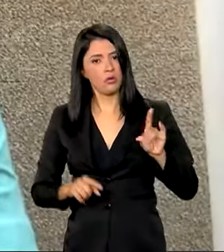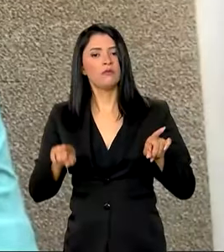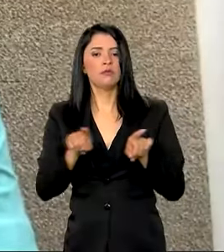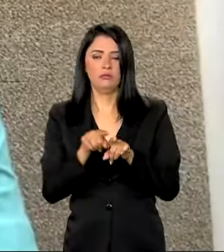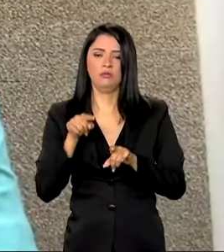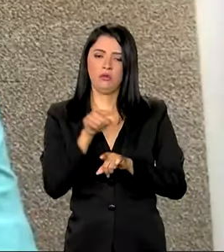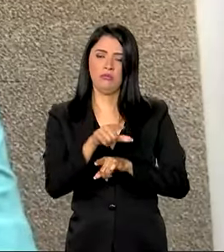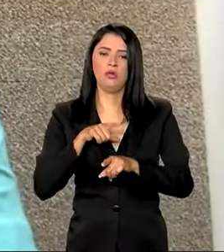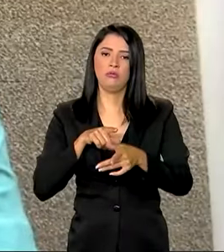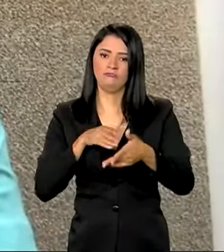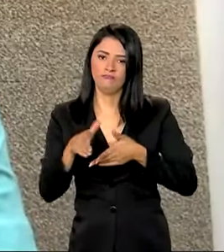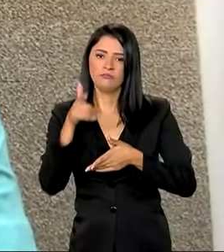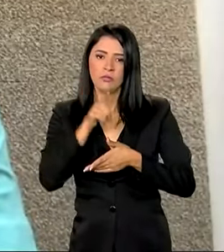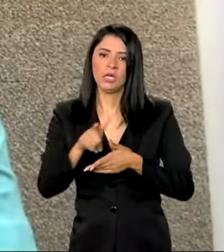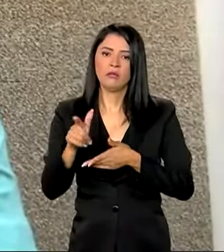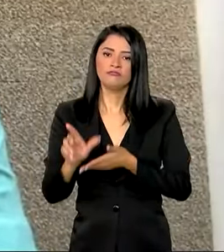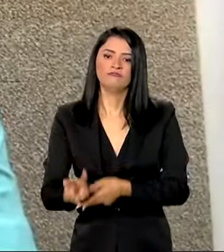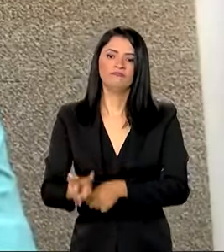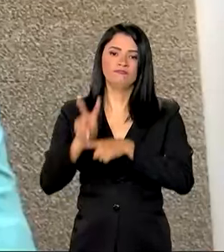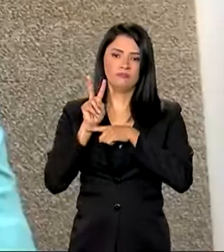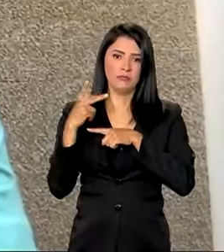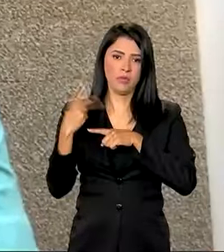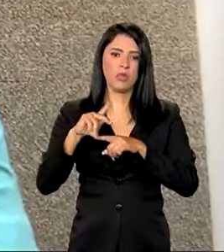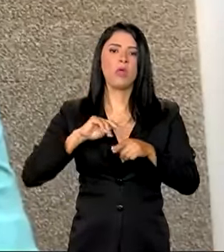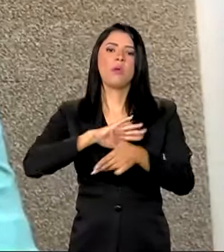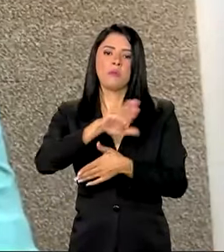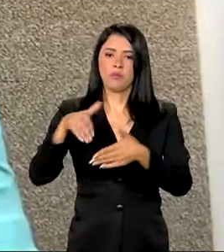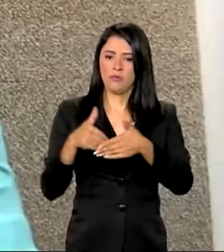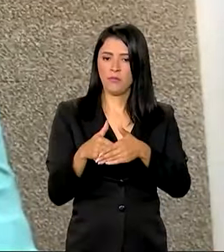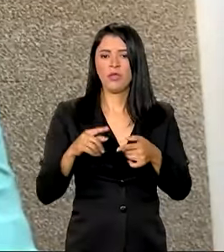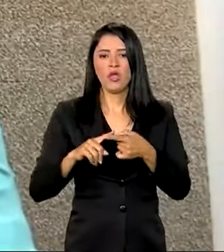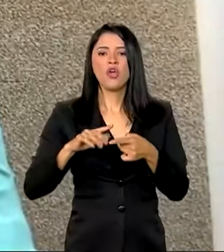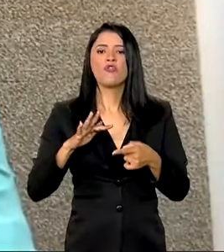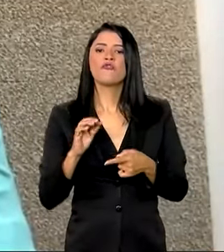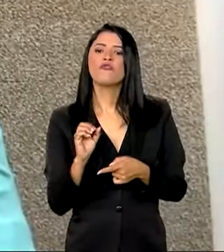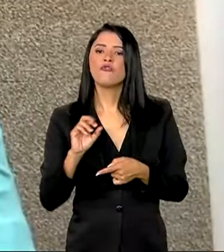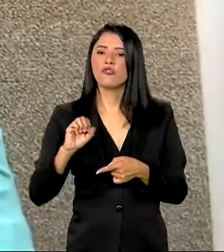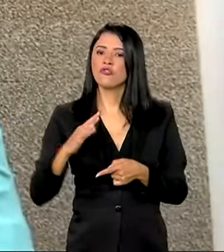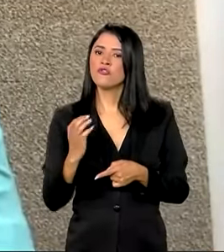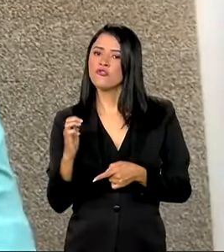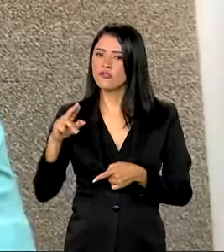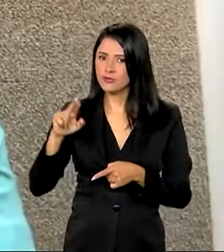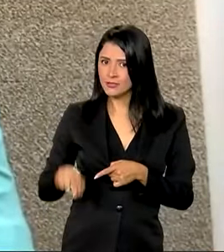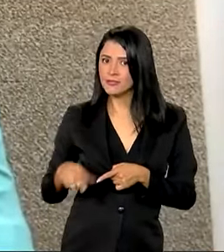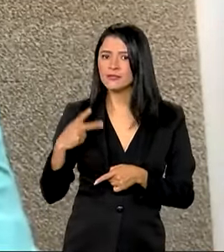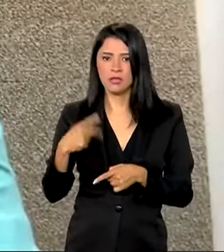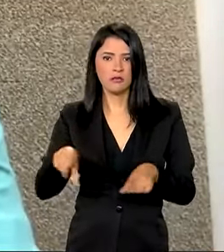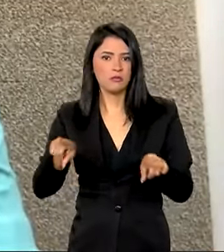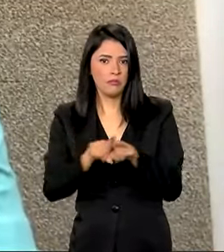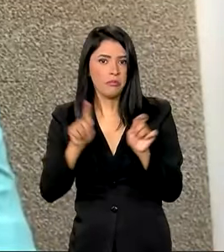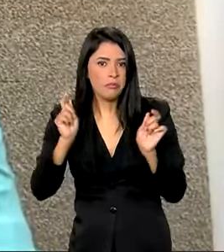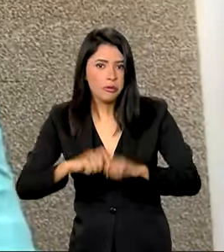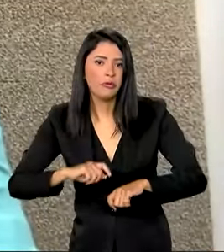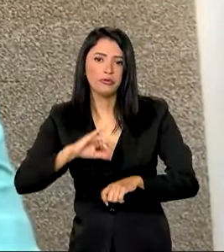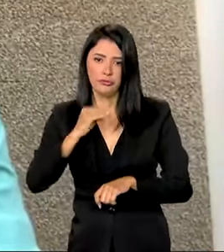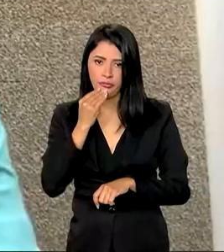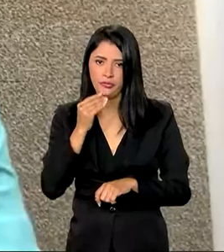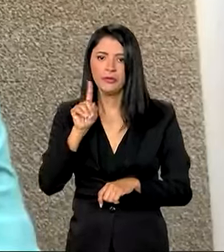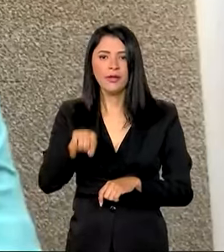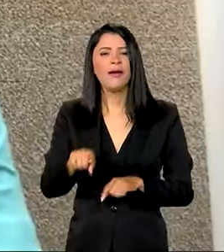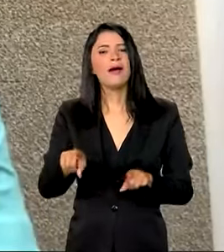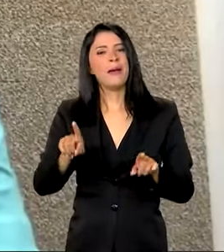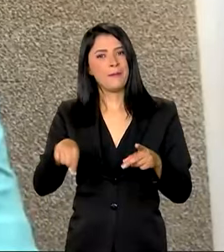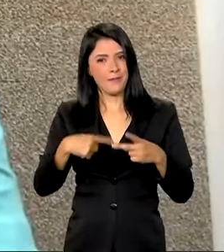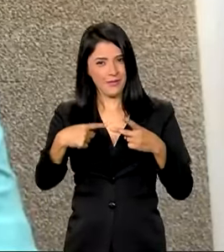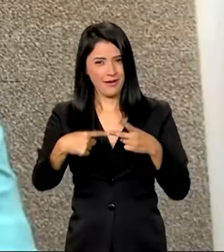terá acesso à fonte de financiamento do Mercosul, como o FOSEM, né, o Fundo de Convergência Estrutural do Mercosul. E,